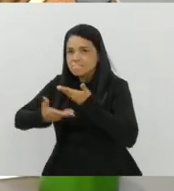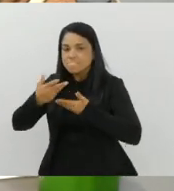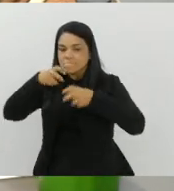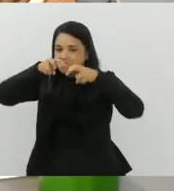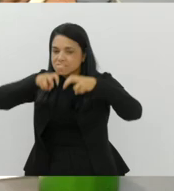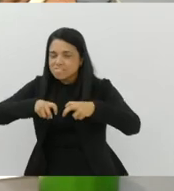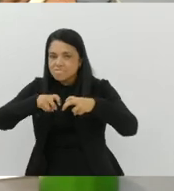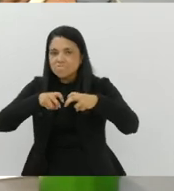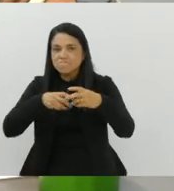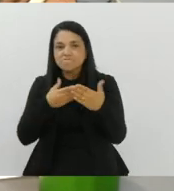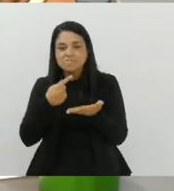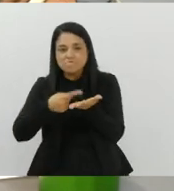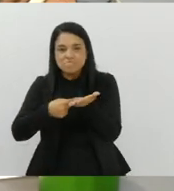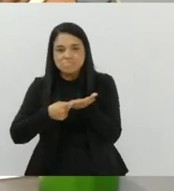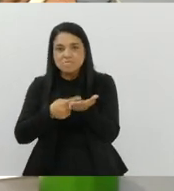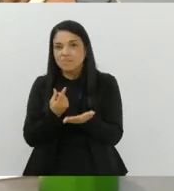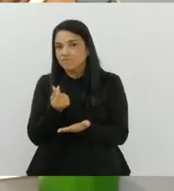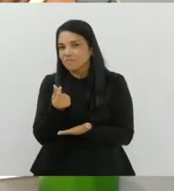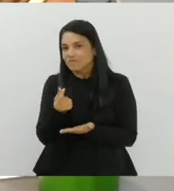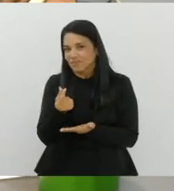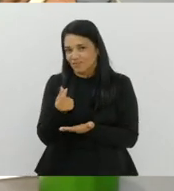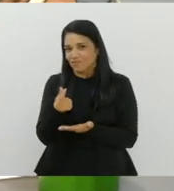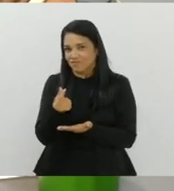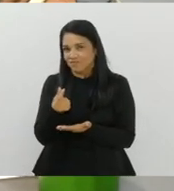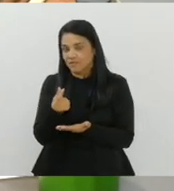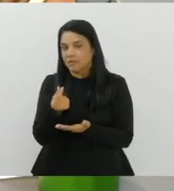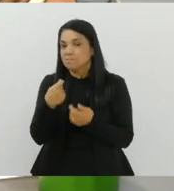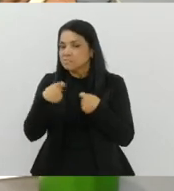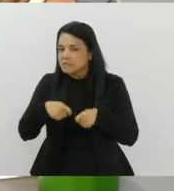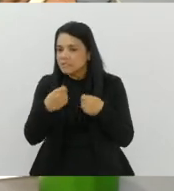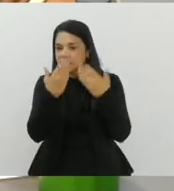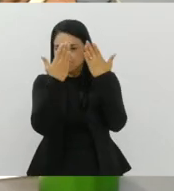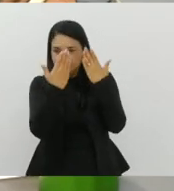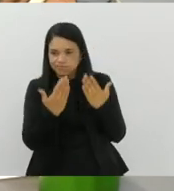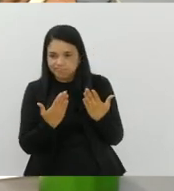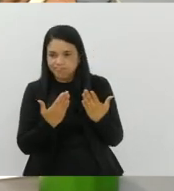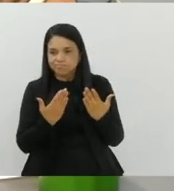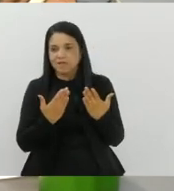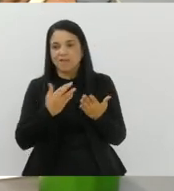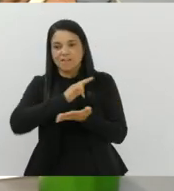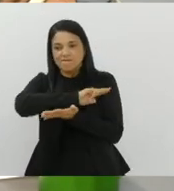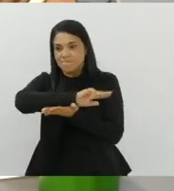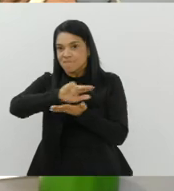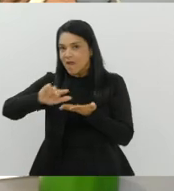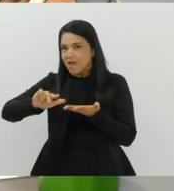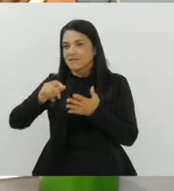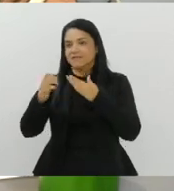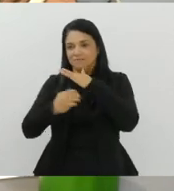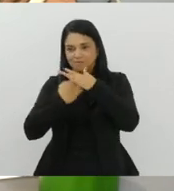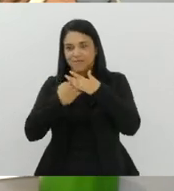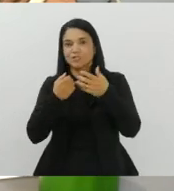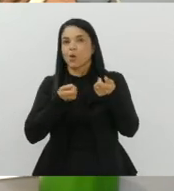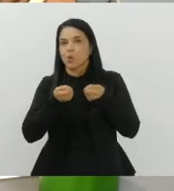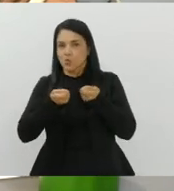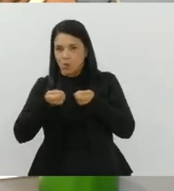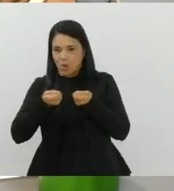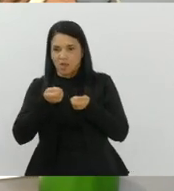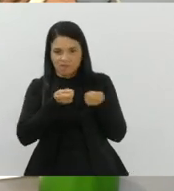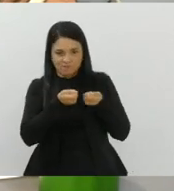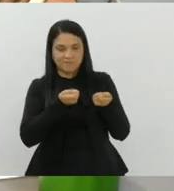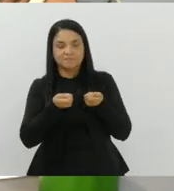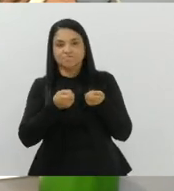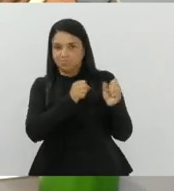um oligopólio. E isso precisa ser analisado. Então, ali ela determina preço, qualidade,